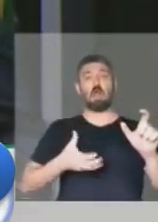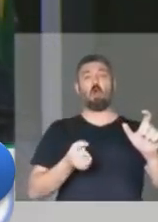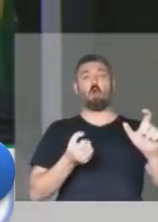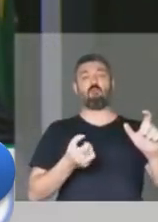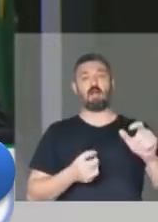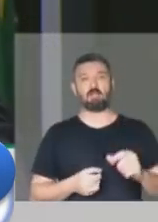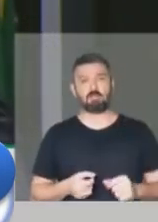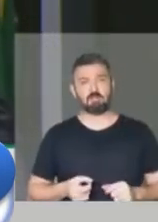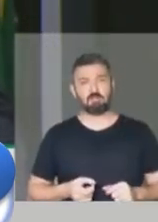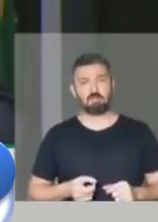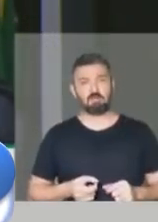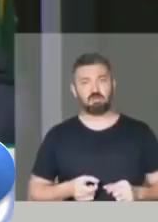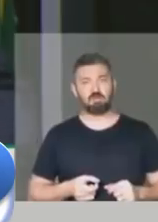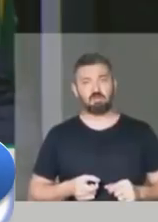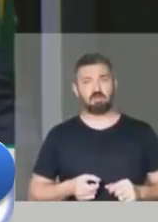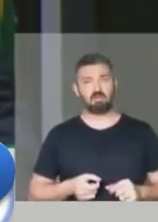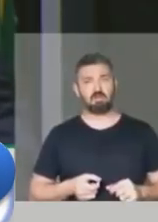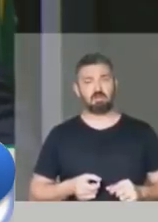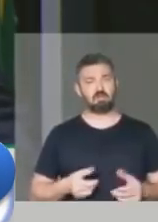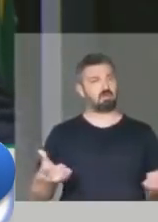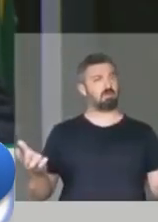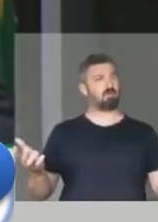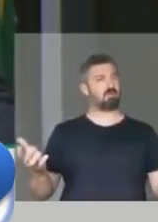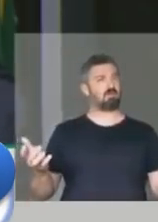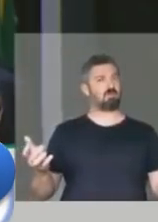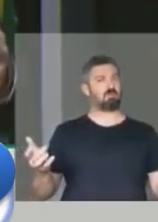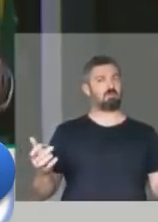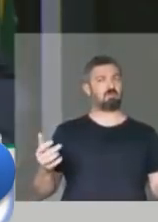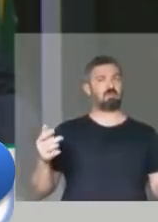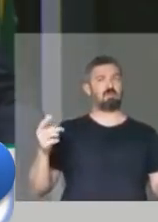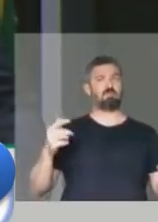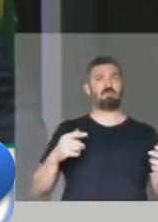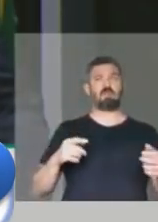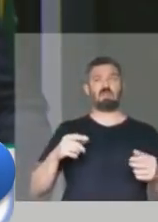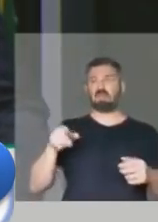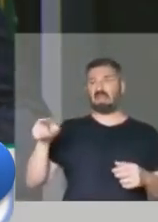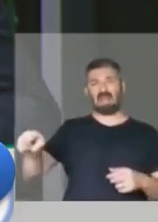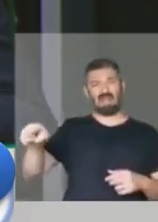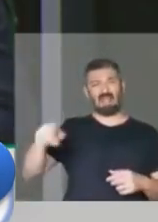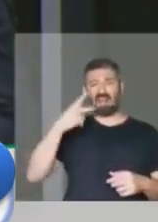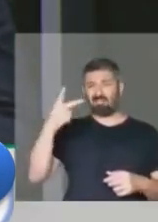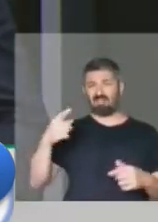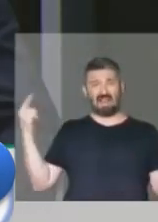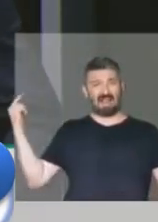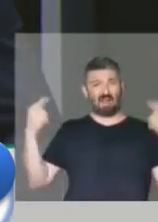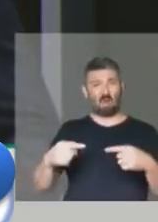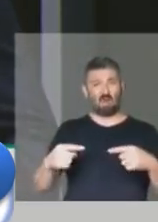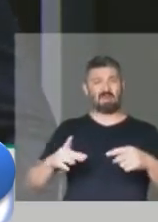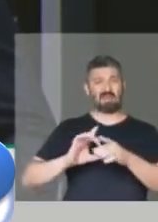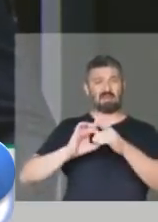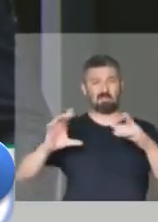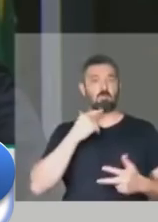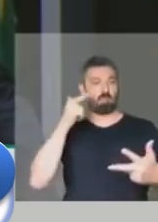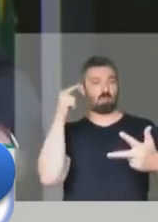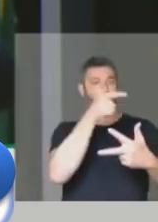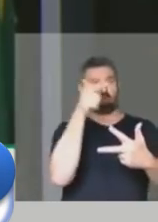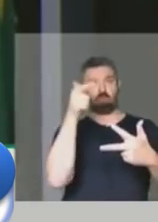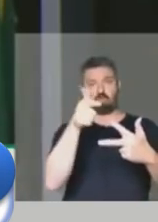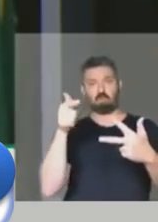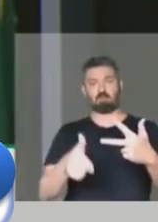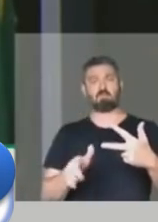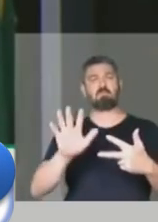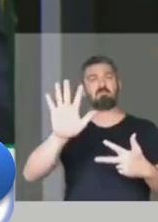acovardada. Eles dizem que é um ataque à democracia, um ataque frontal à democracia,